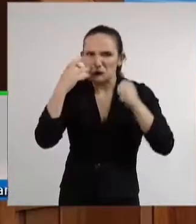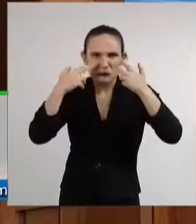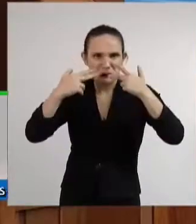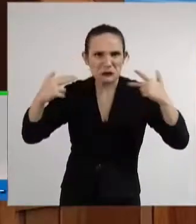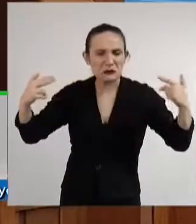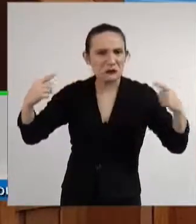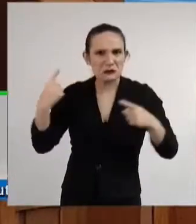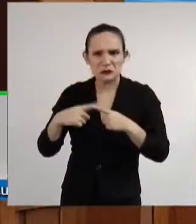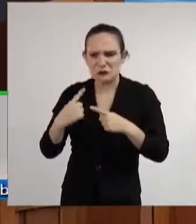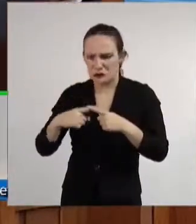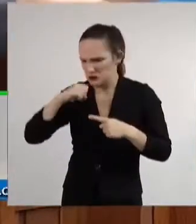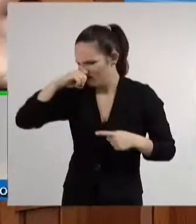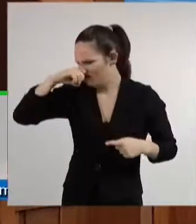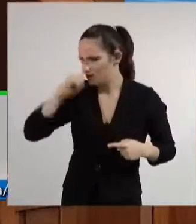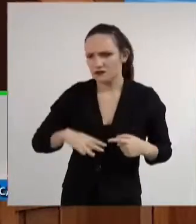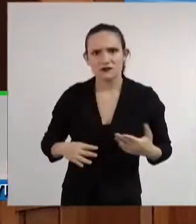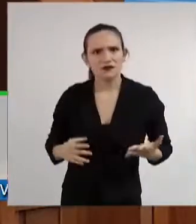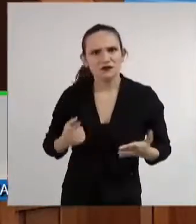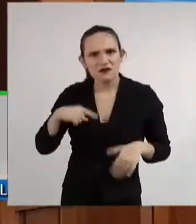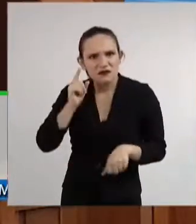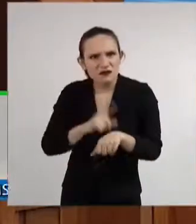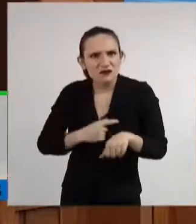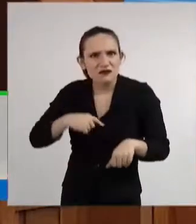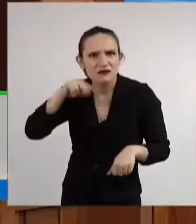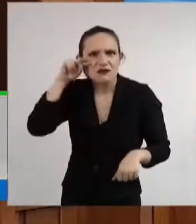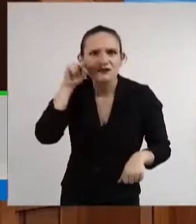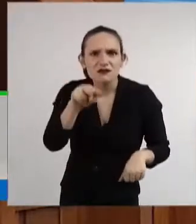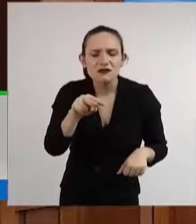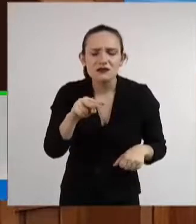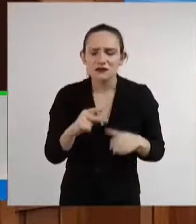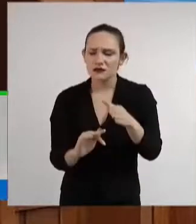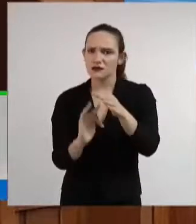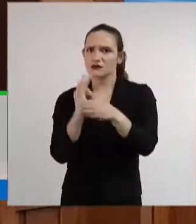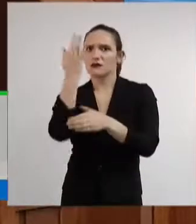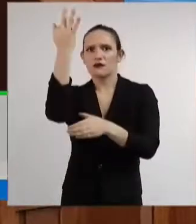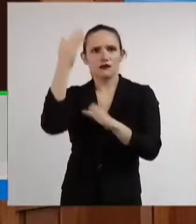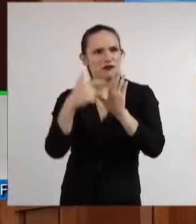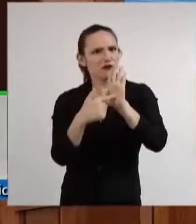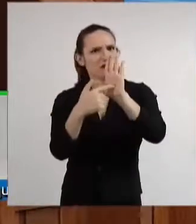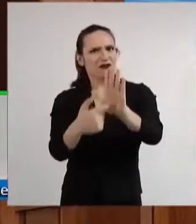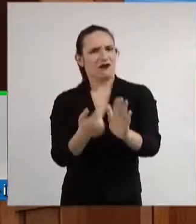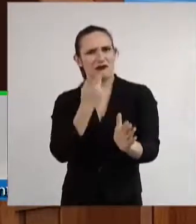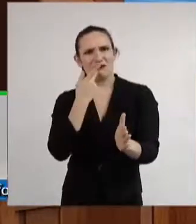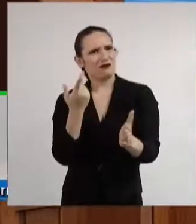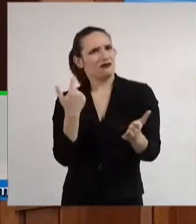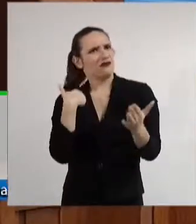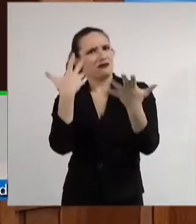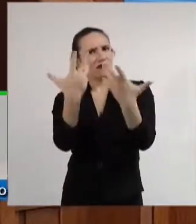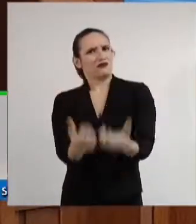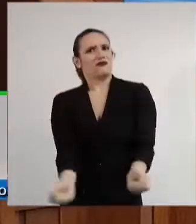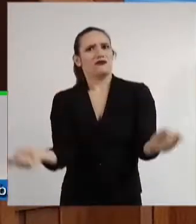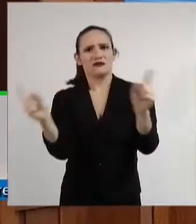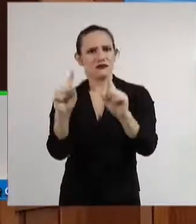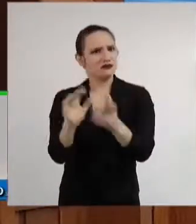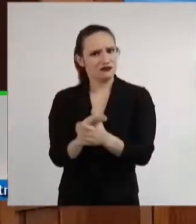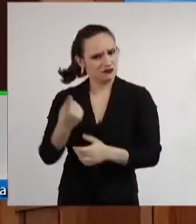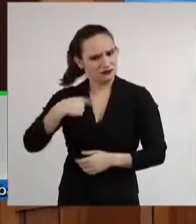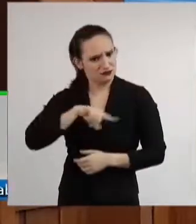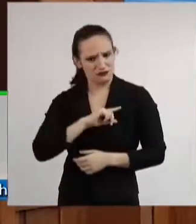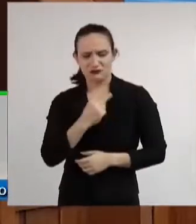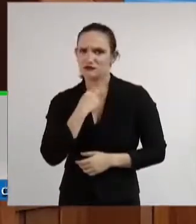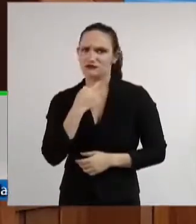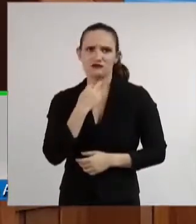vimos veiculado na televisão, no Fantástico passado, é inadmissível. Aquilo a gente não faz nem